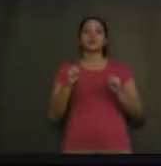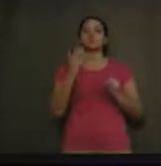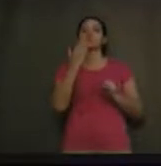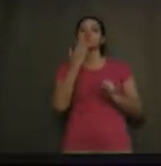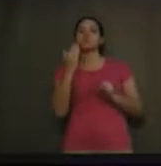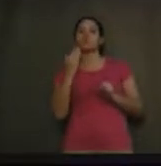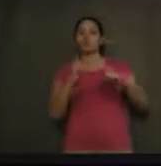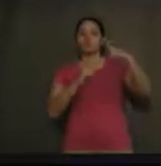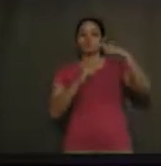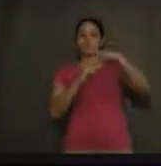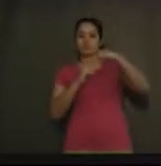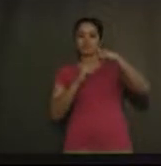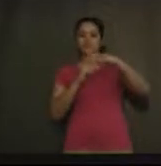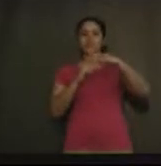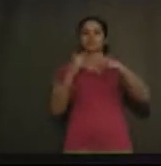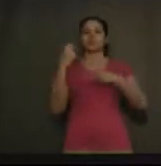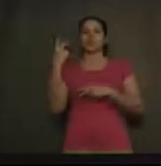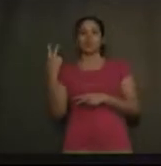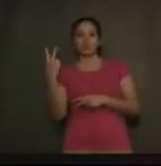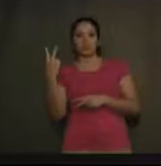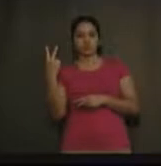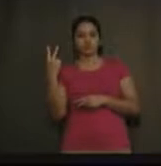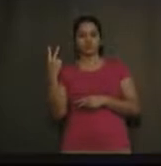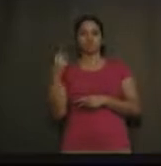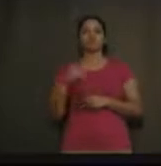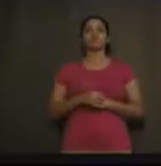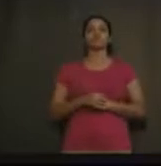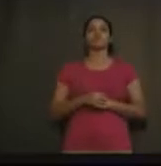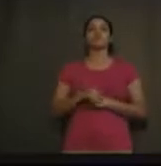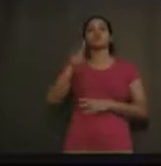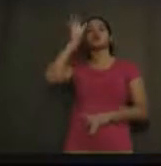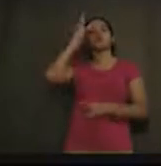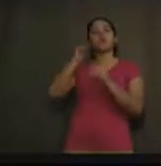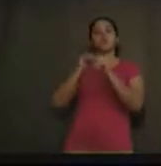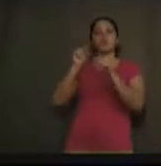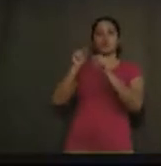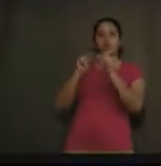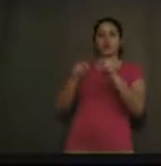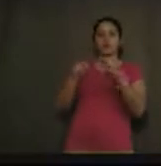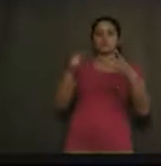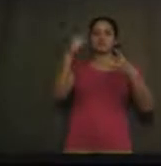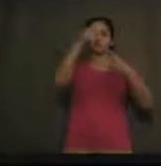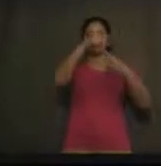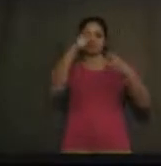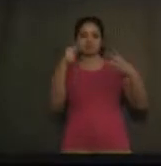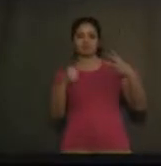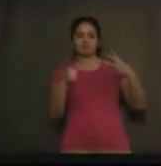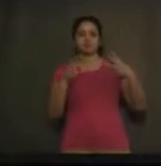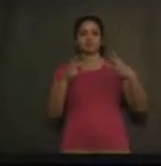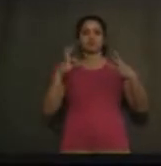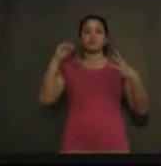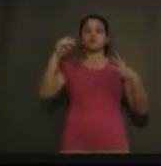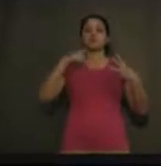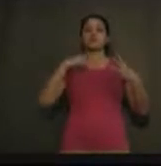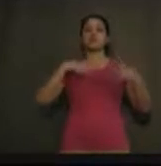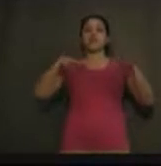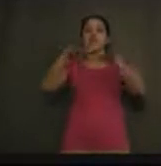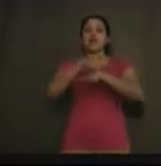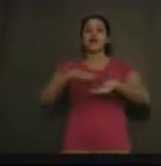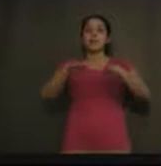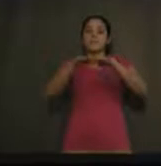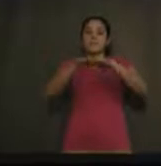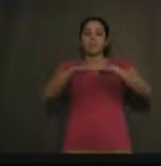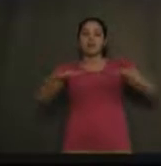movimento do terceiro corpo. É suposto também que tudo ocorre num plano, tá? Todo esse movimento é planar. Tá? Há